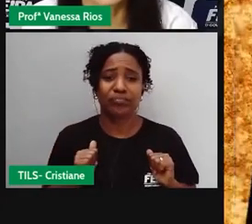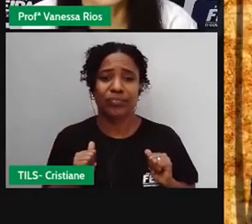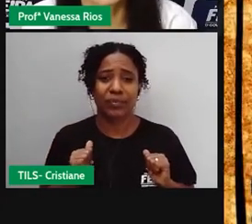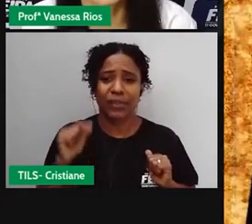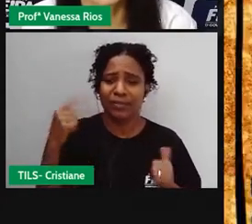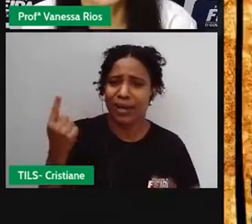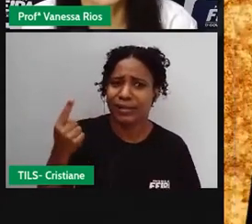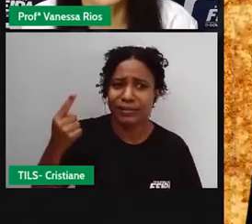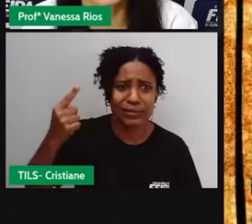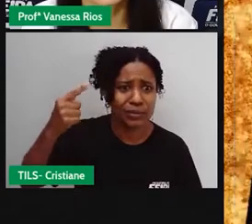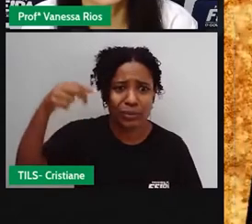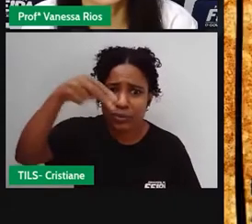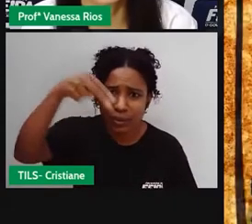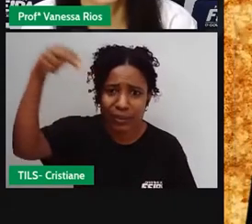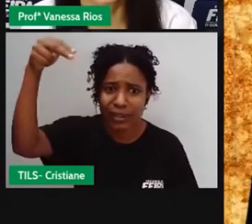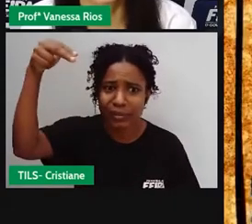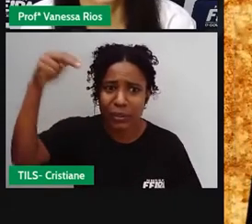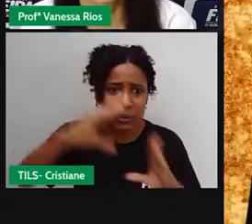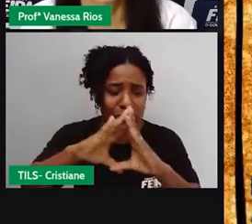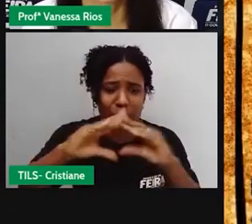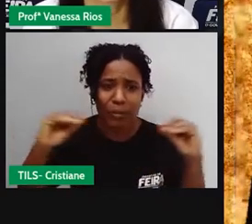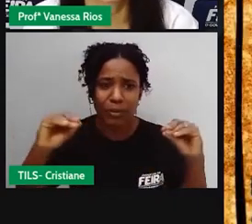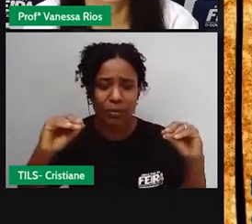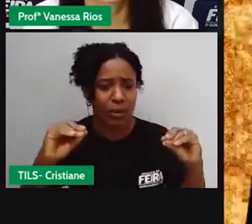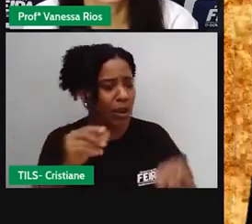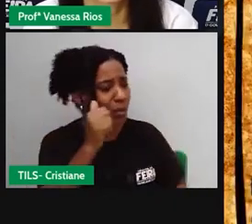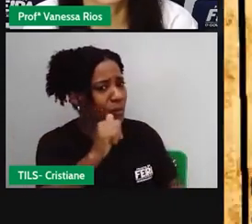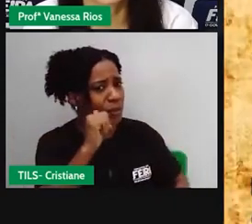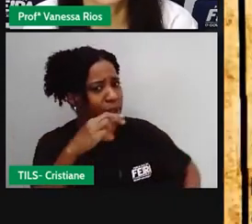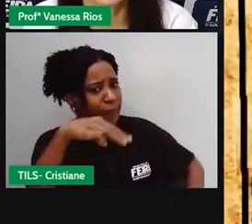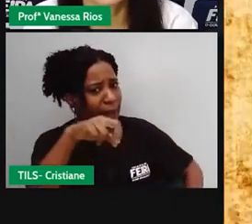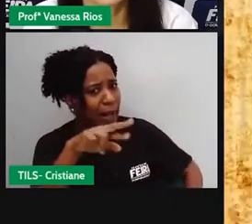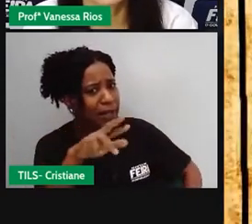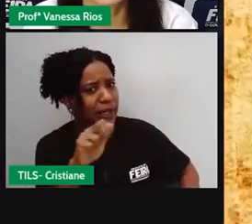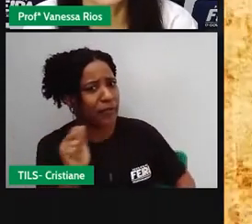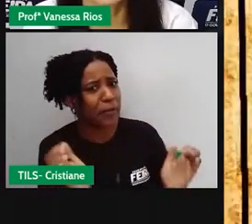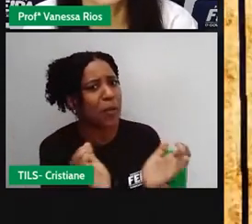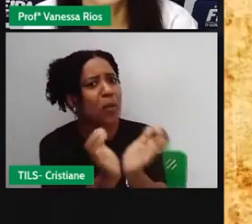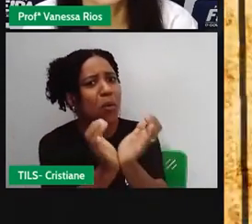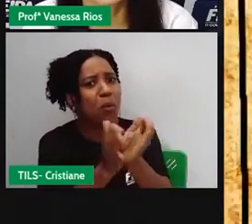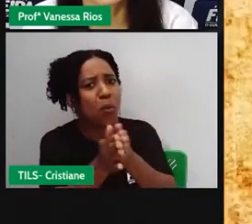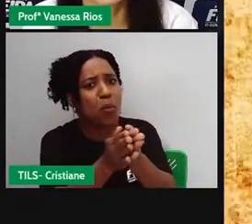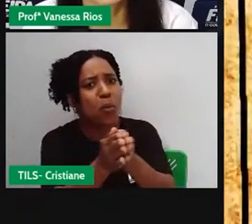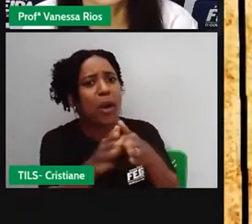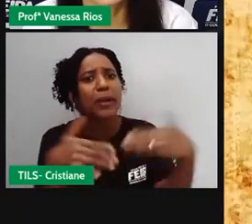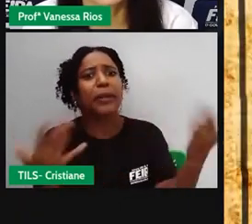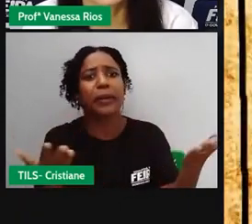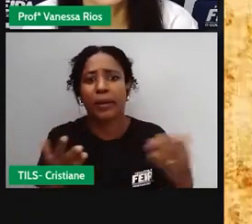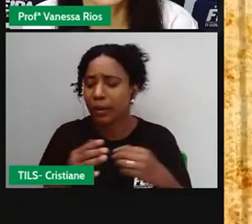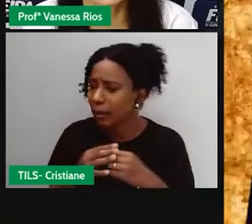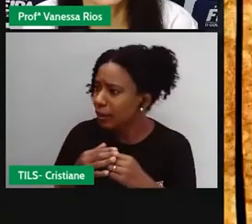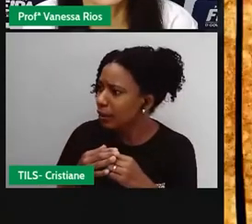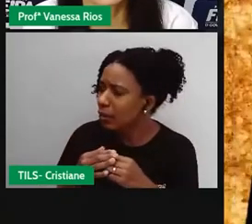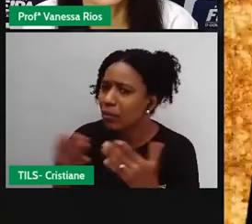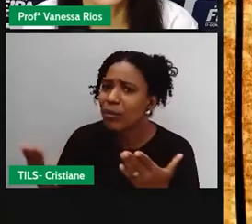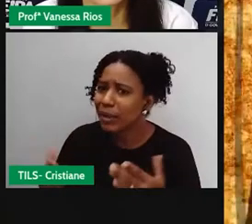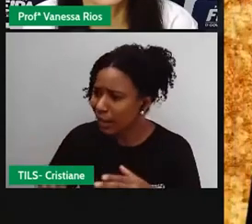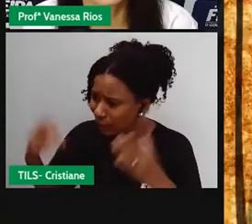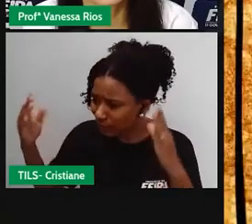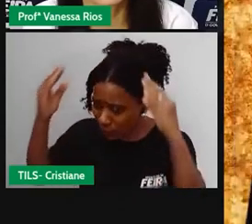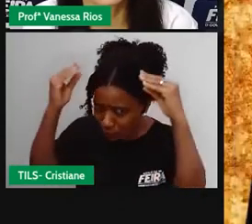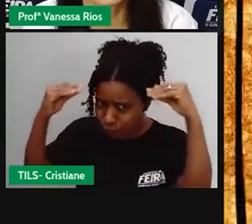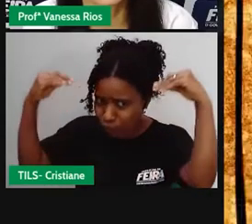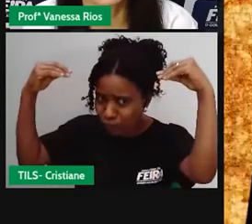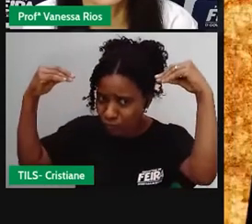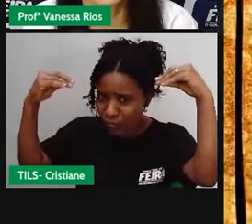coisas. Dona Maria não viu sua cuscuzeira. Seu Zé não encontrou seu gibão de couro. Pio